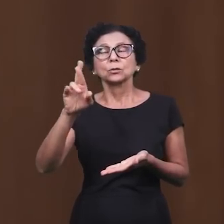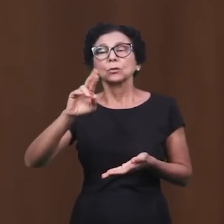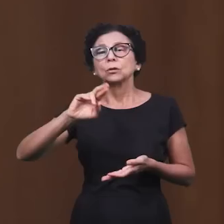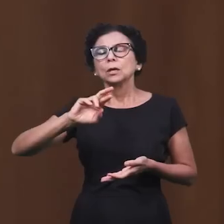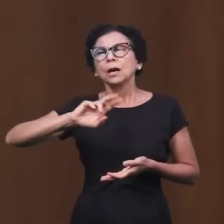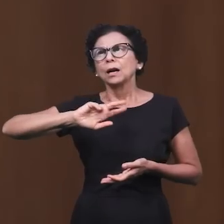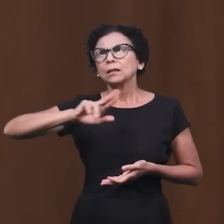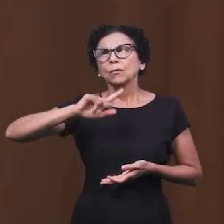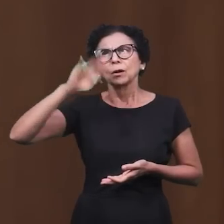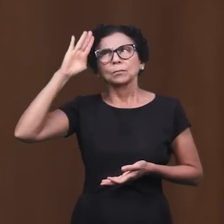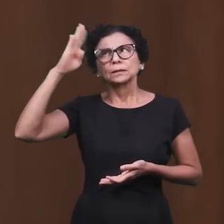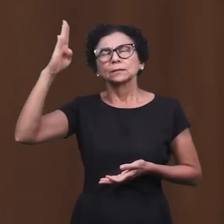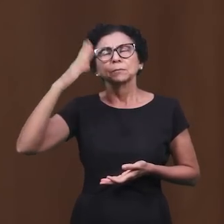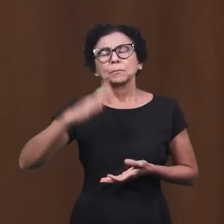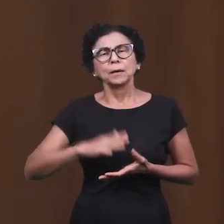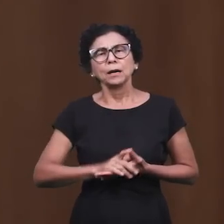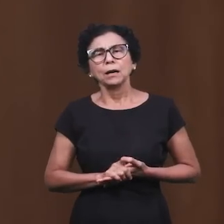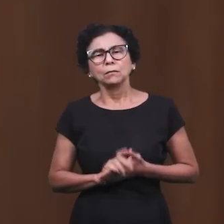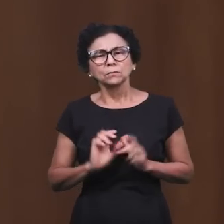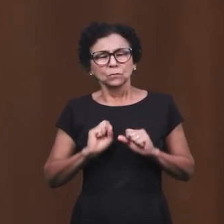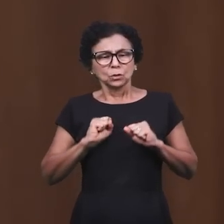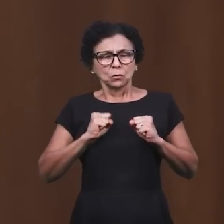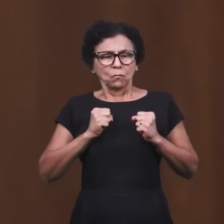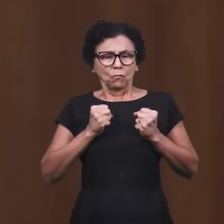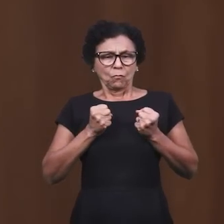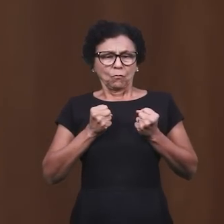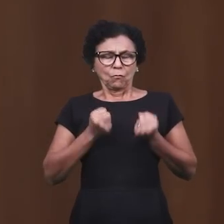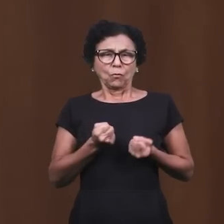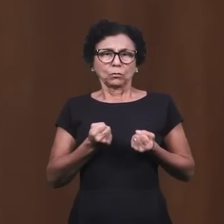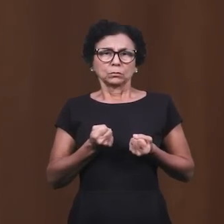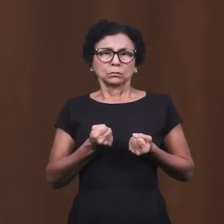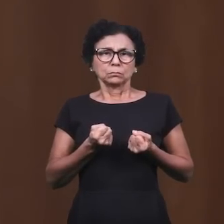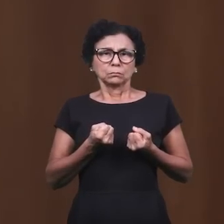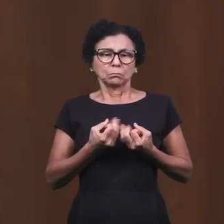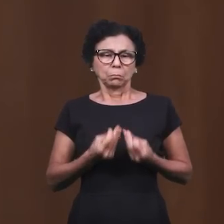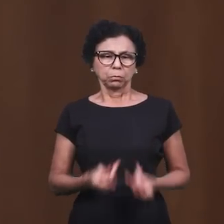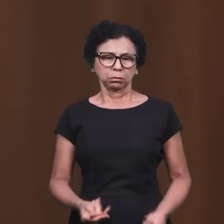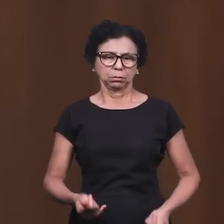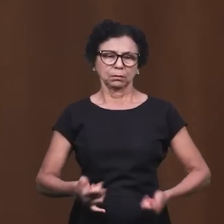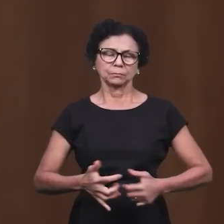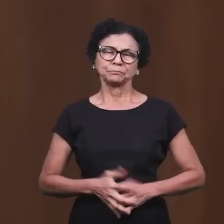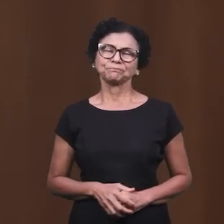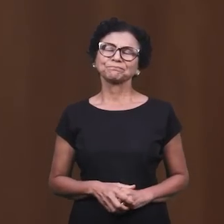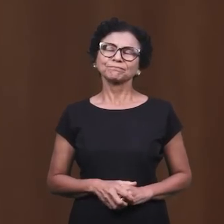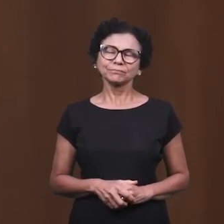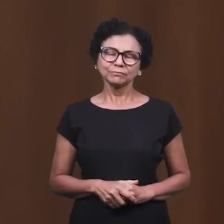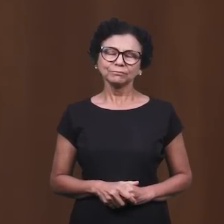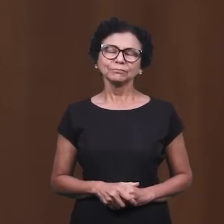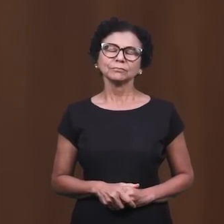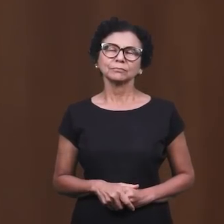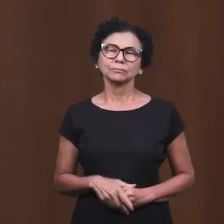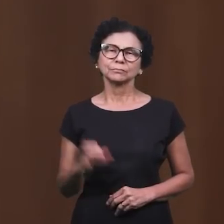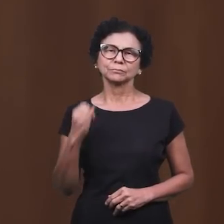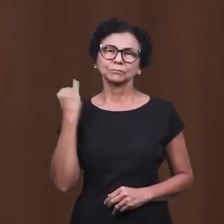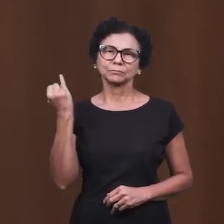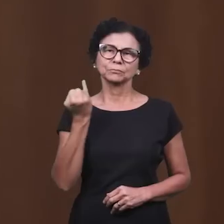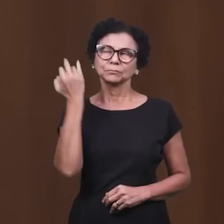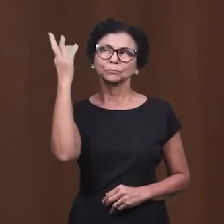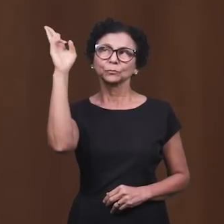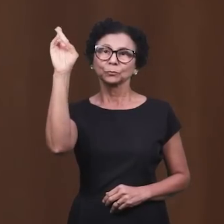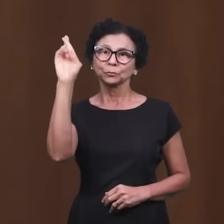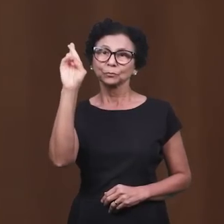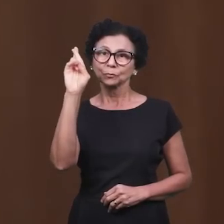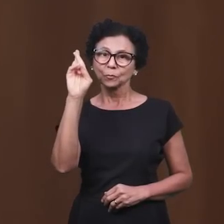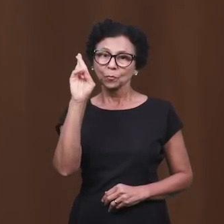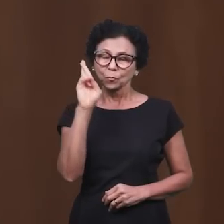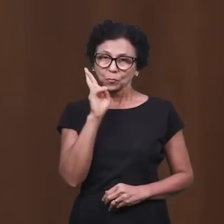se os nossos esforços, eles só vão frutificar plenamente se eles estiverem alinhados ao projeto de Deus, à Glória a vontade do Deus. Senhor, né? Se estiverem no plano